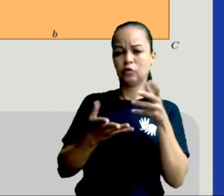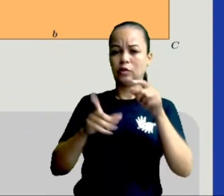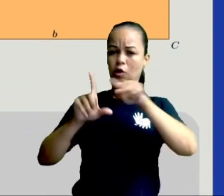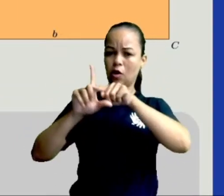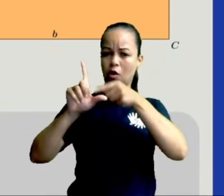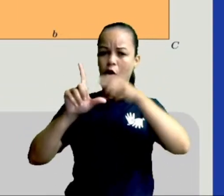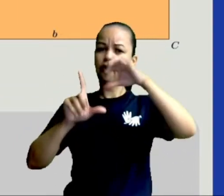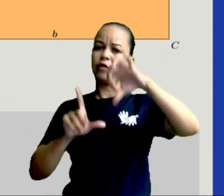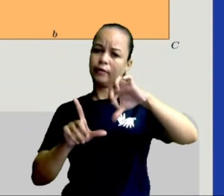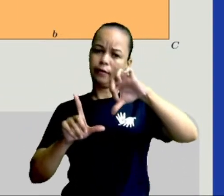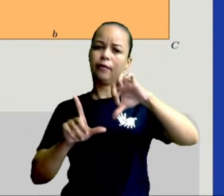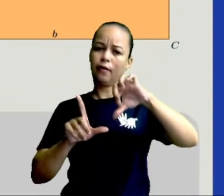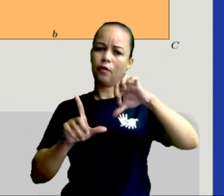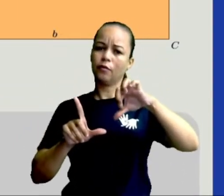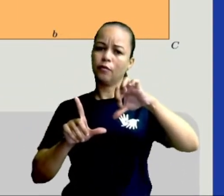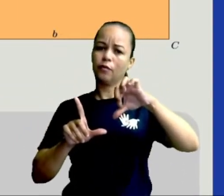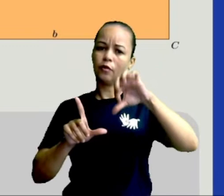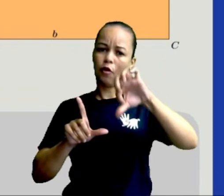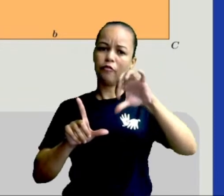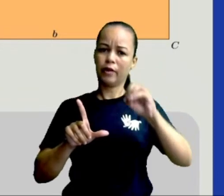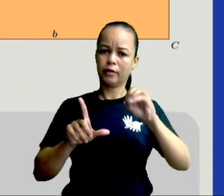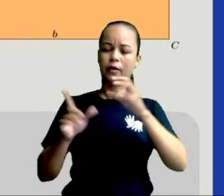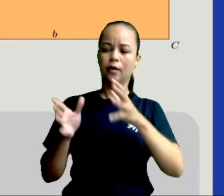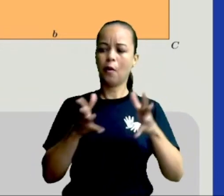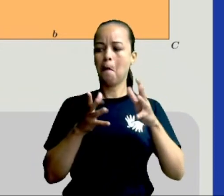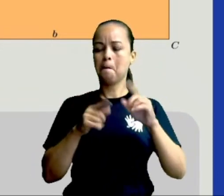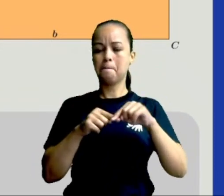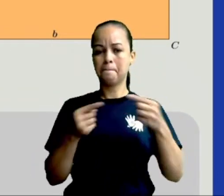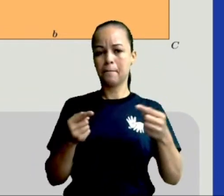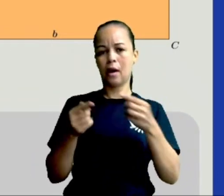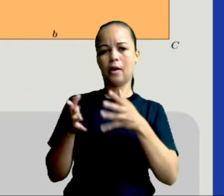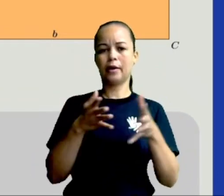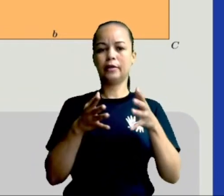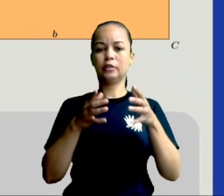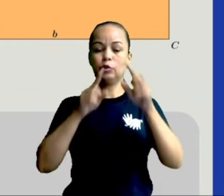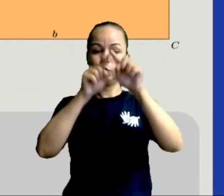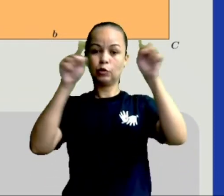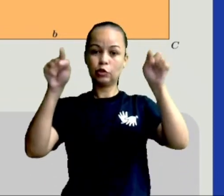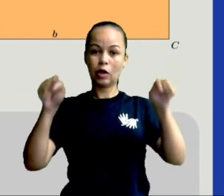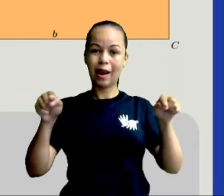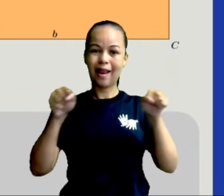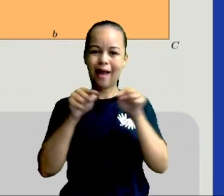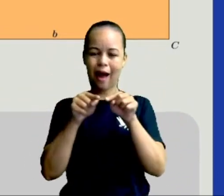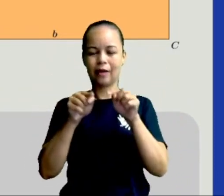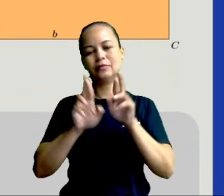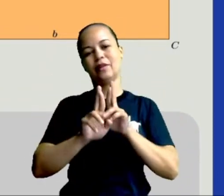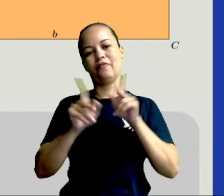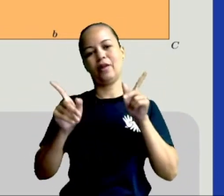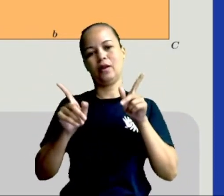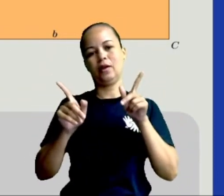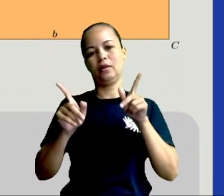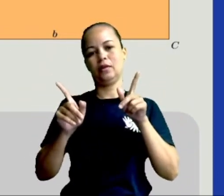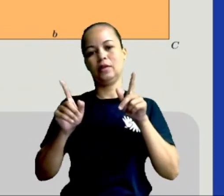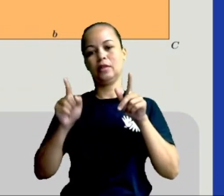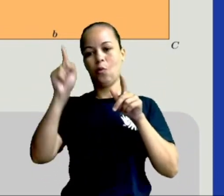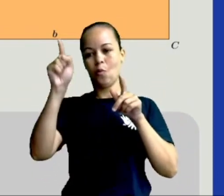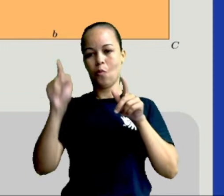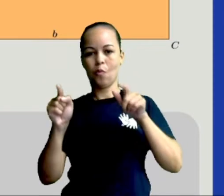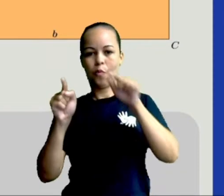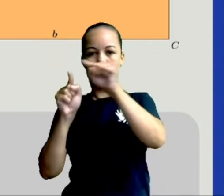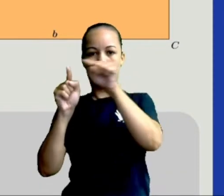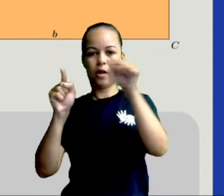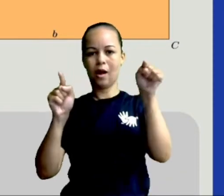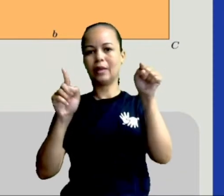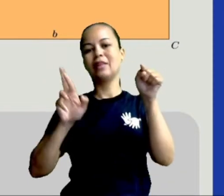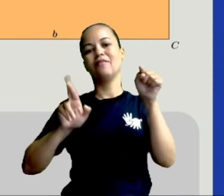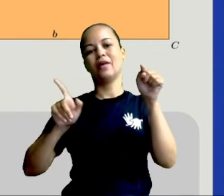sim. Mas, o que é que a gente percebe? Os lados são diferentes. Se os lados são diferentes, eu tenho só os lados